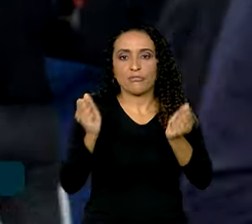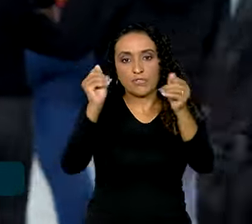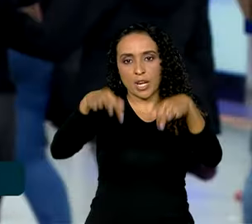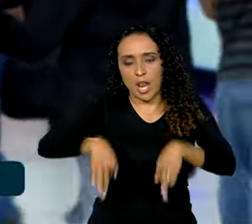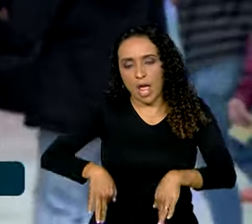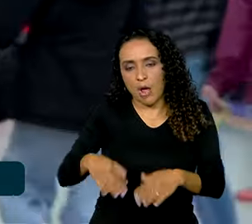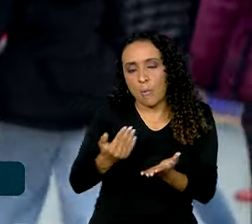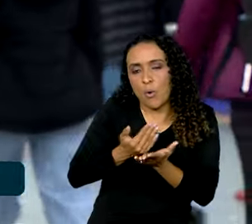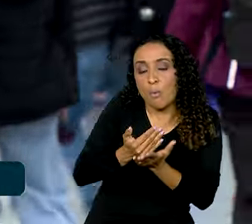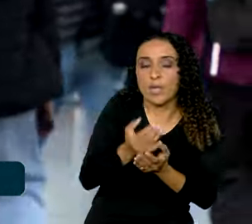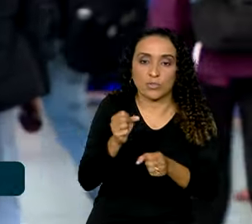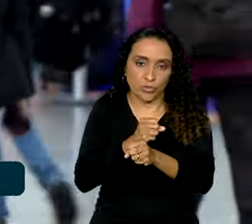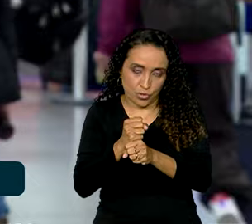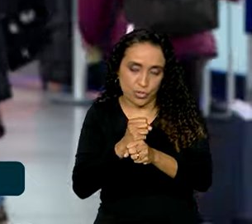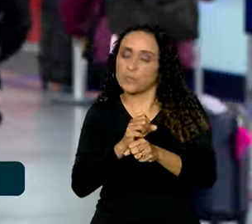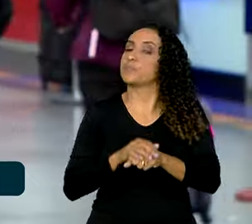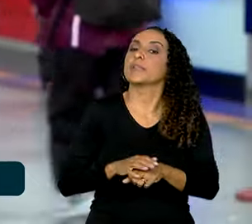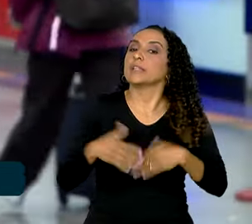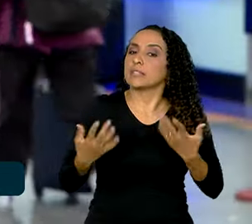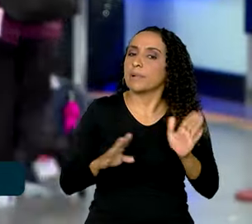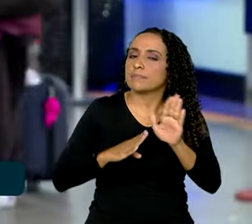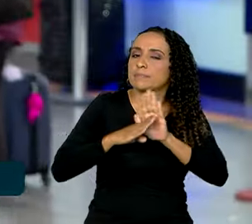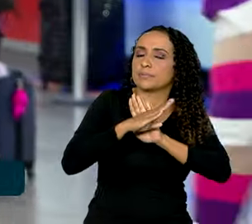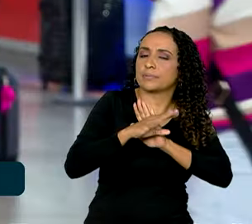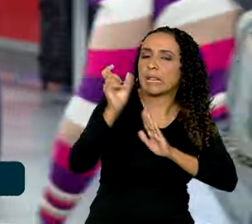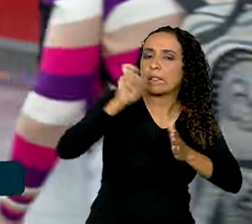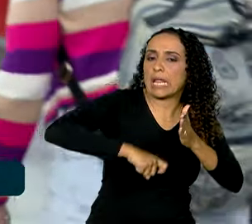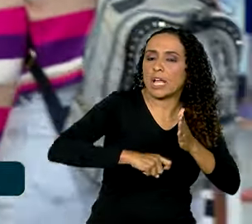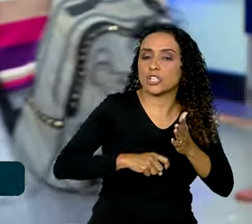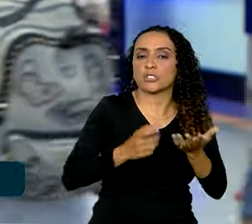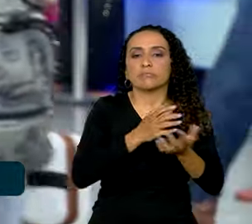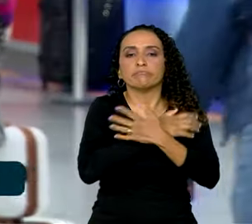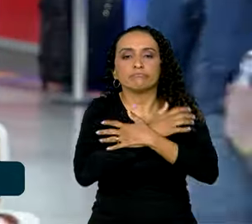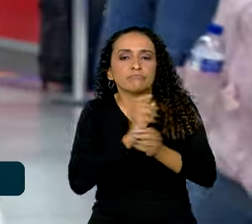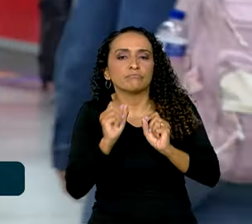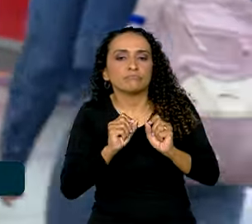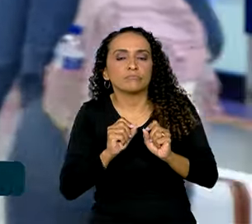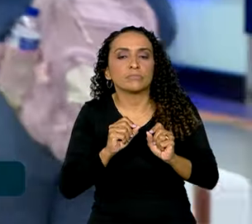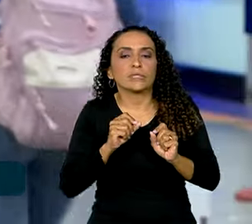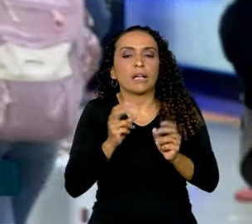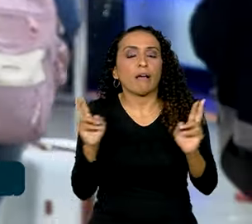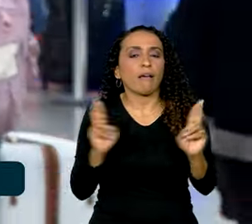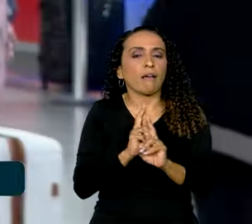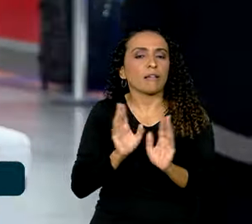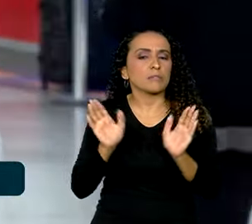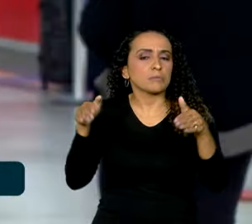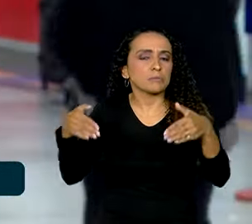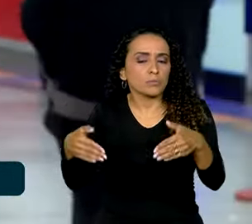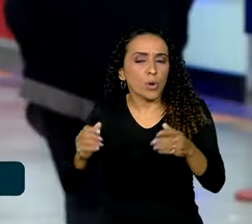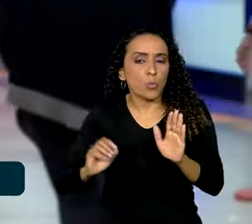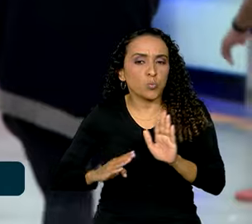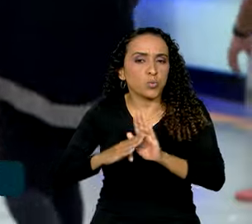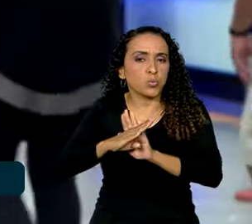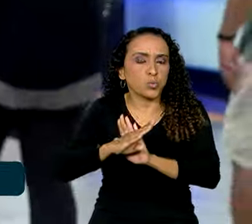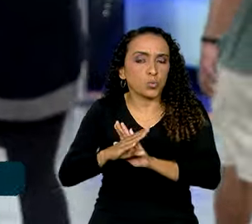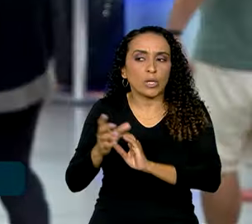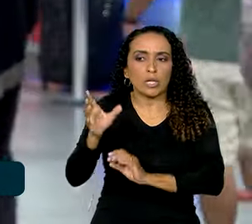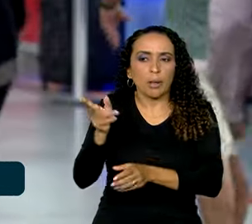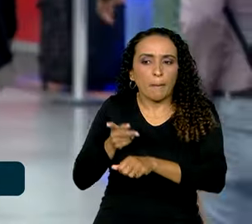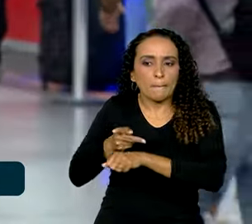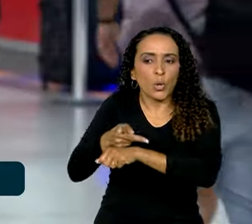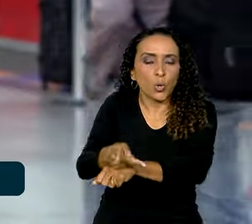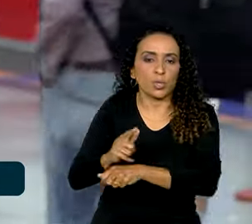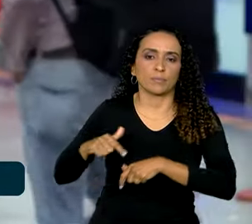para começo de ano. E a alta taxa de desocupação está relacionada ao aumento na busca